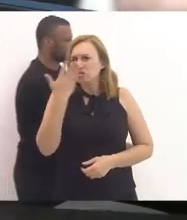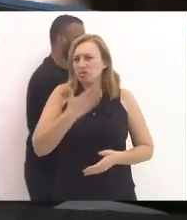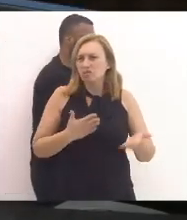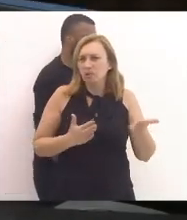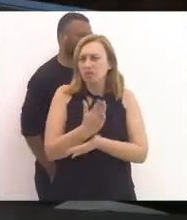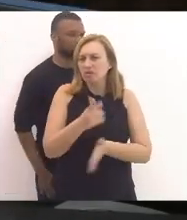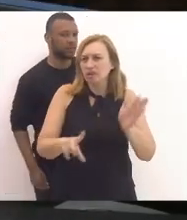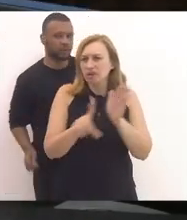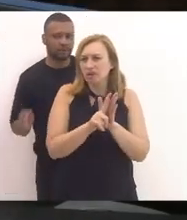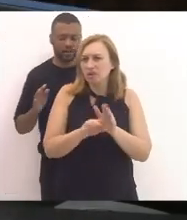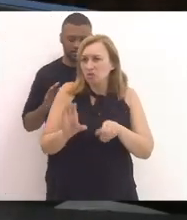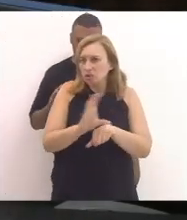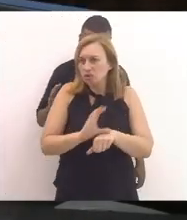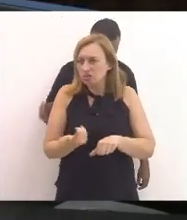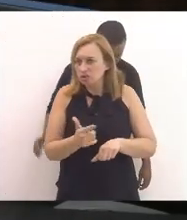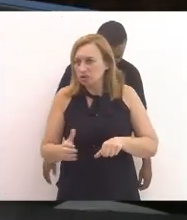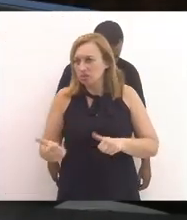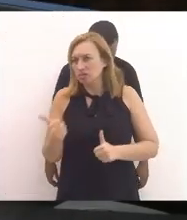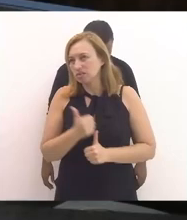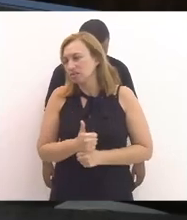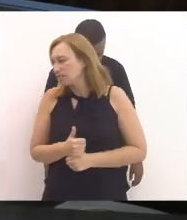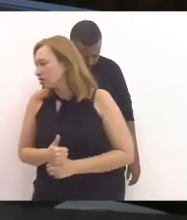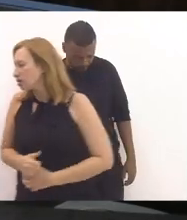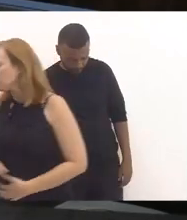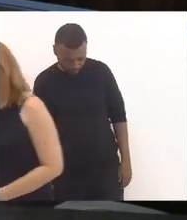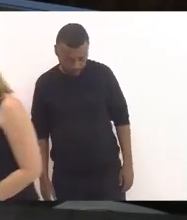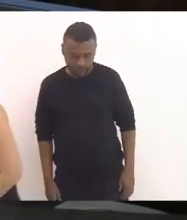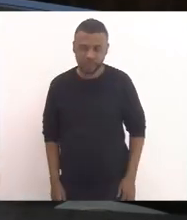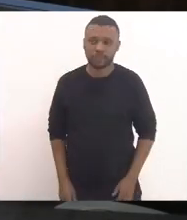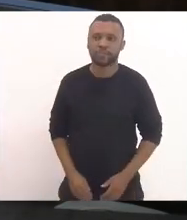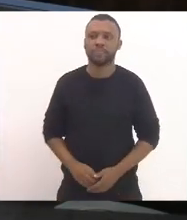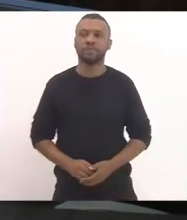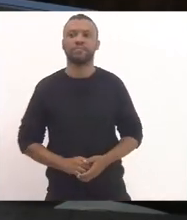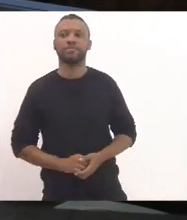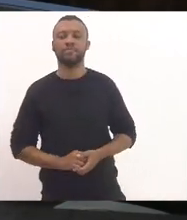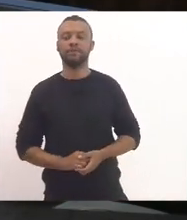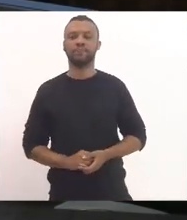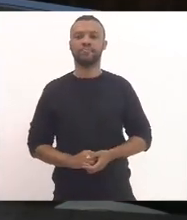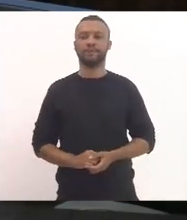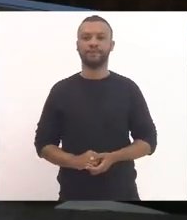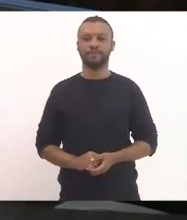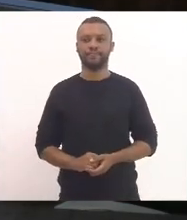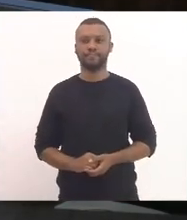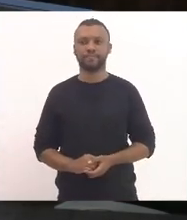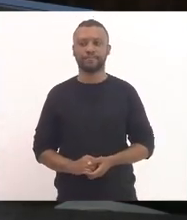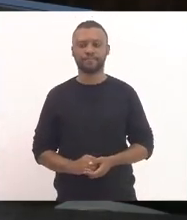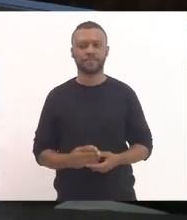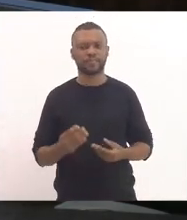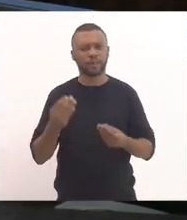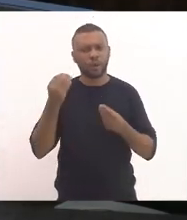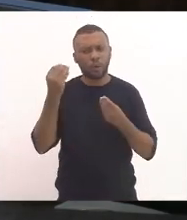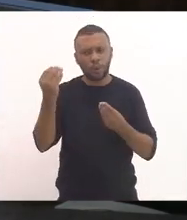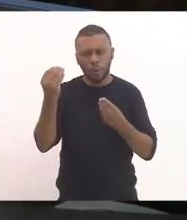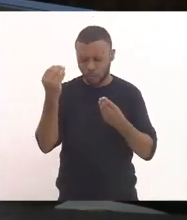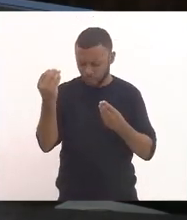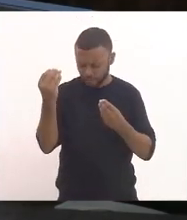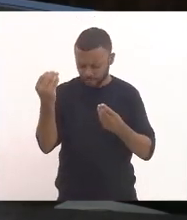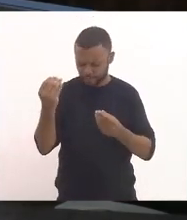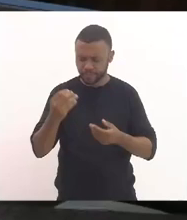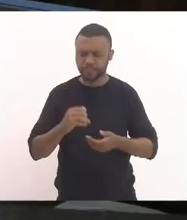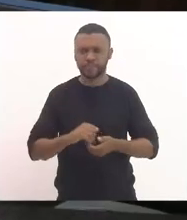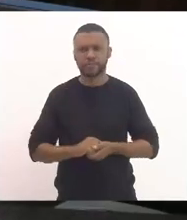aprovamos a lei lá em constitucional classe postando que ela encostou não eu falei meu Deus do céu